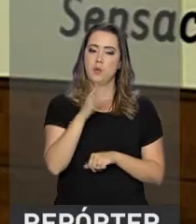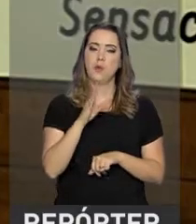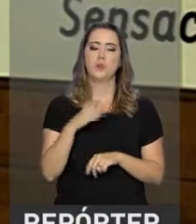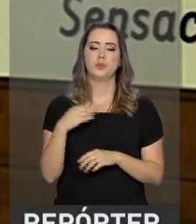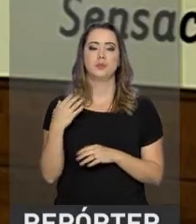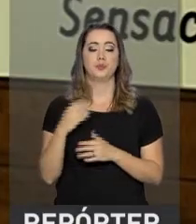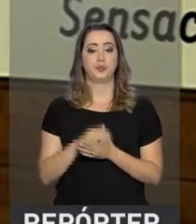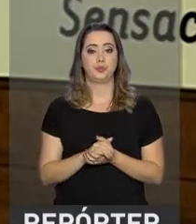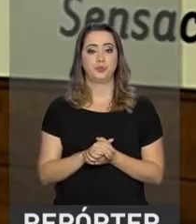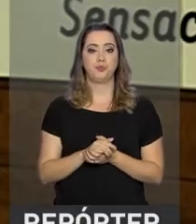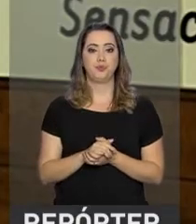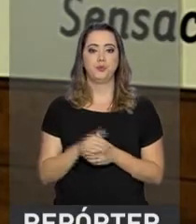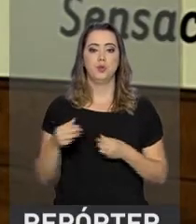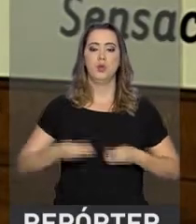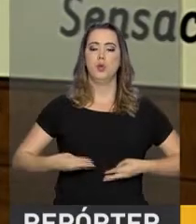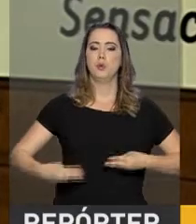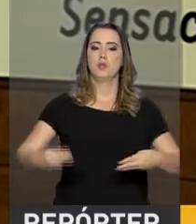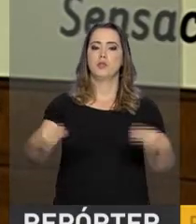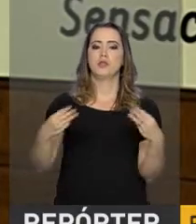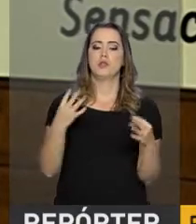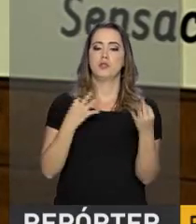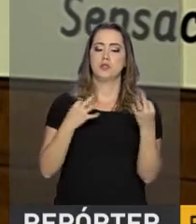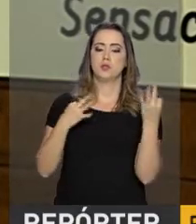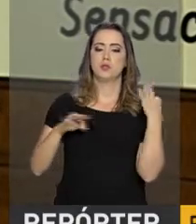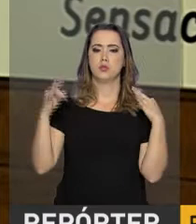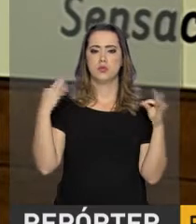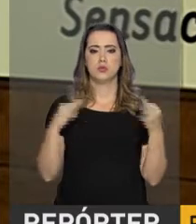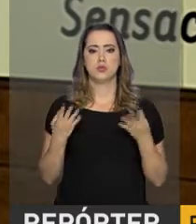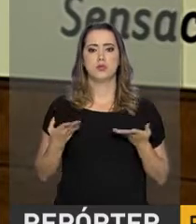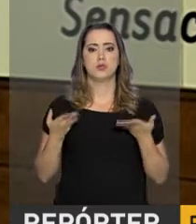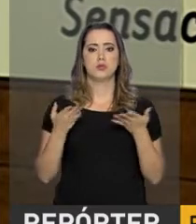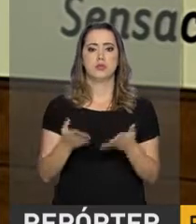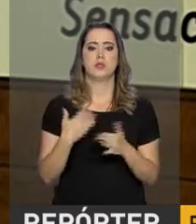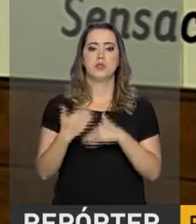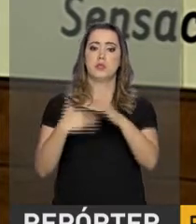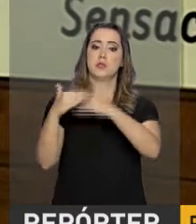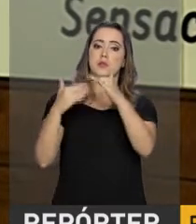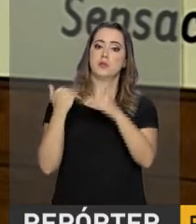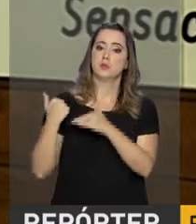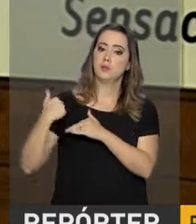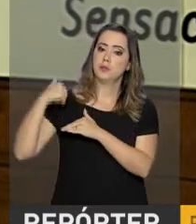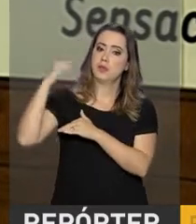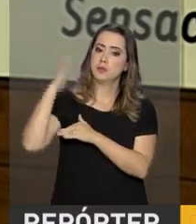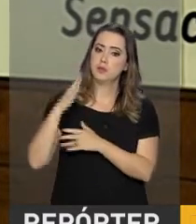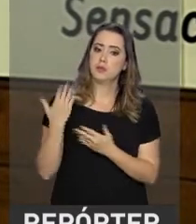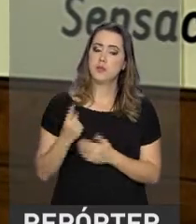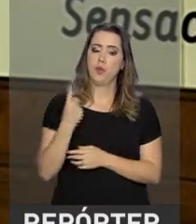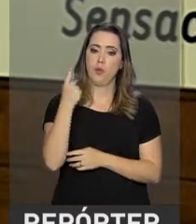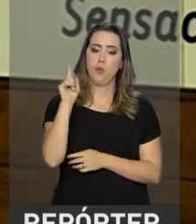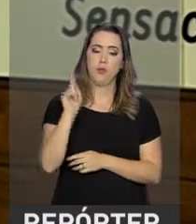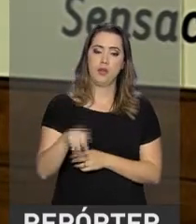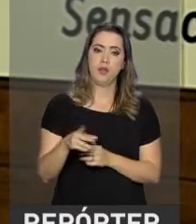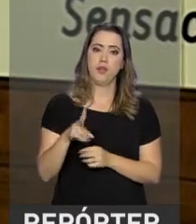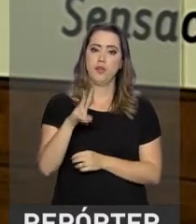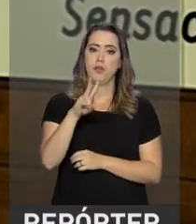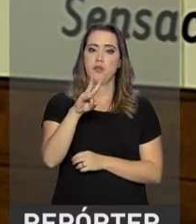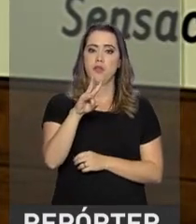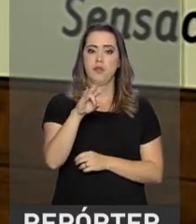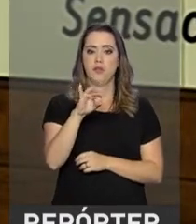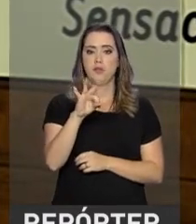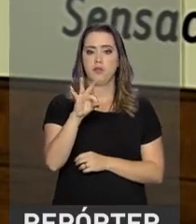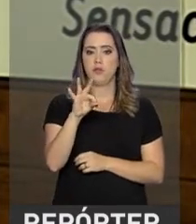O Ministério do Turismo vem desenvolvendo políticas para que o setor cresça cada vez mais. Uma delas é o visto